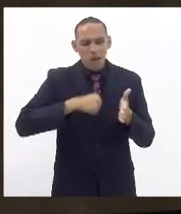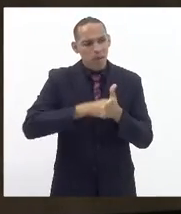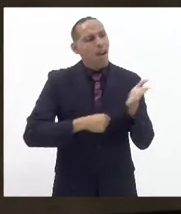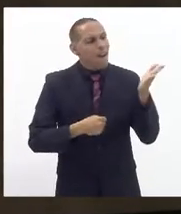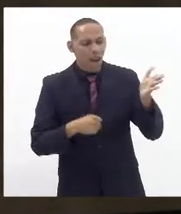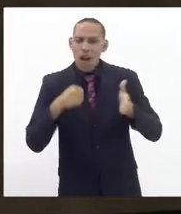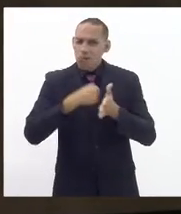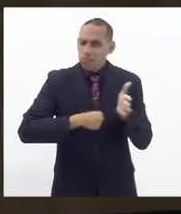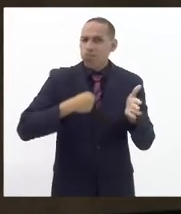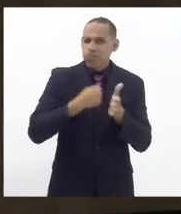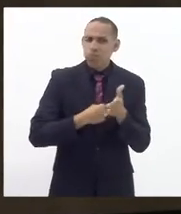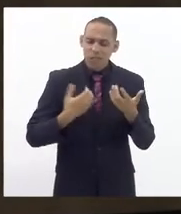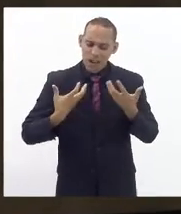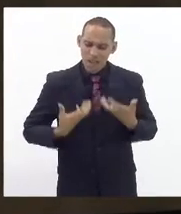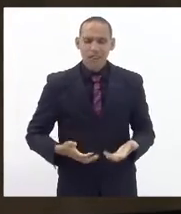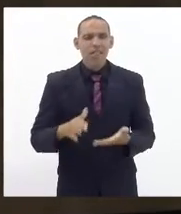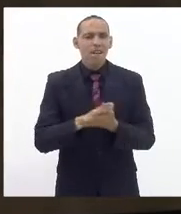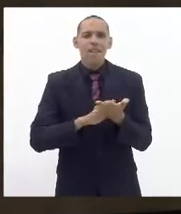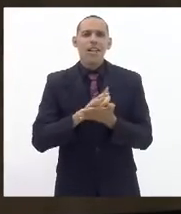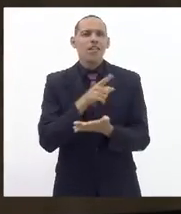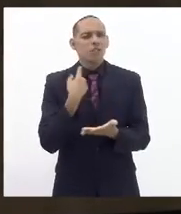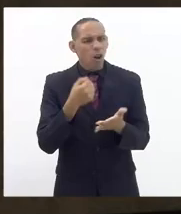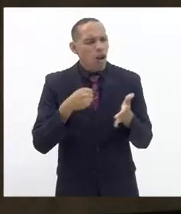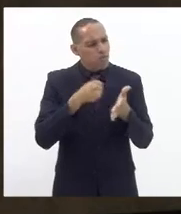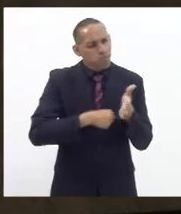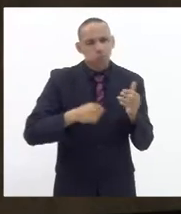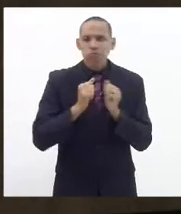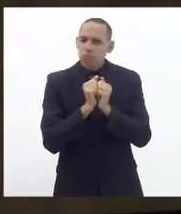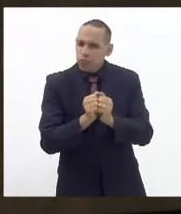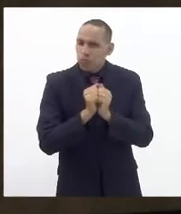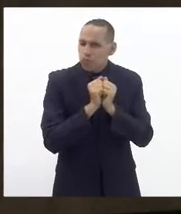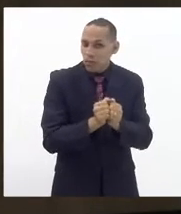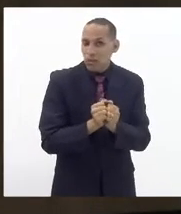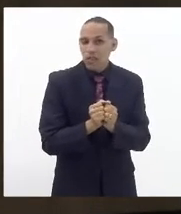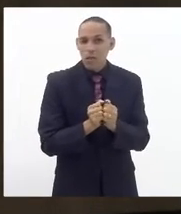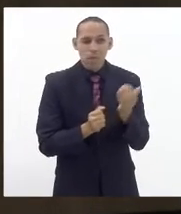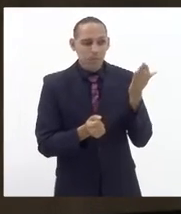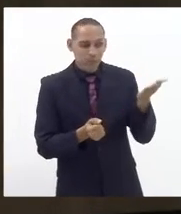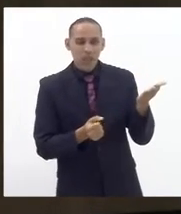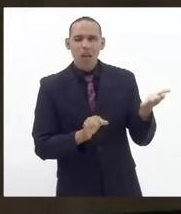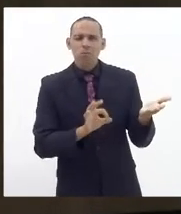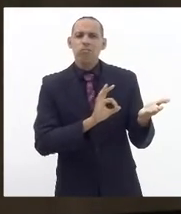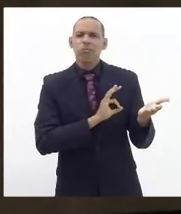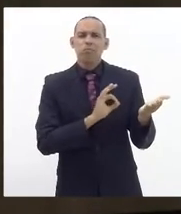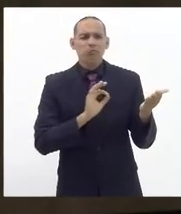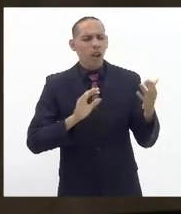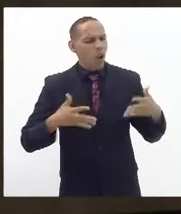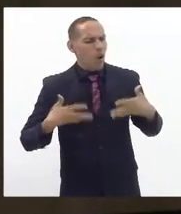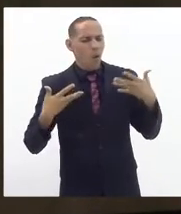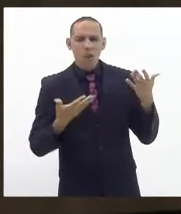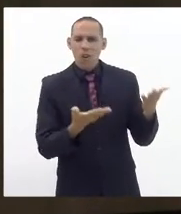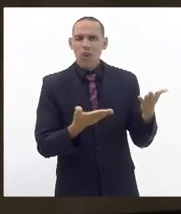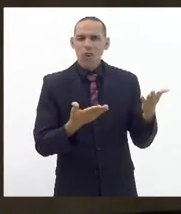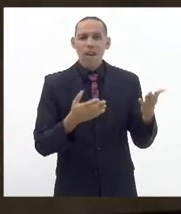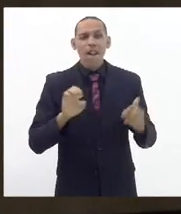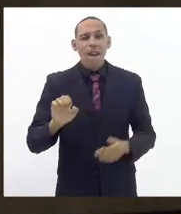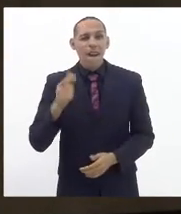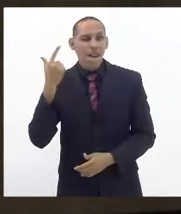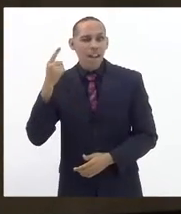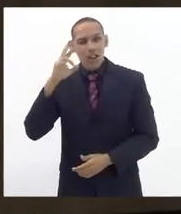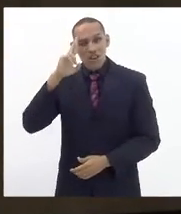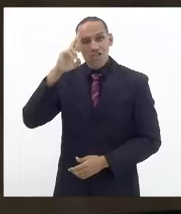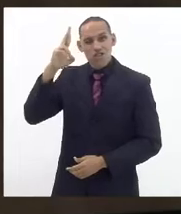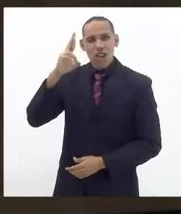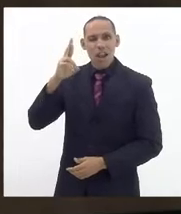Marta Rocha, a gente tem inúmeras frontes de batalha juntos. É uma policial honrada, ex-chefe da Polícia Civil do Estado do